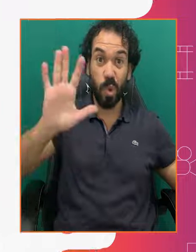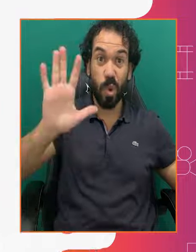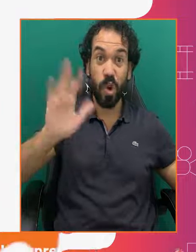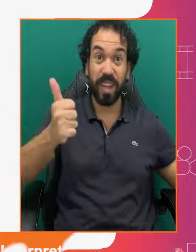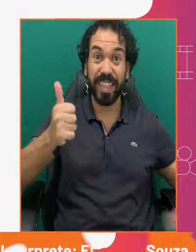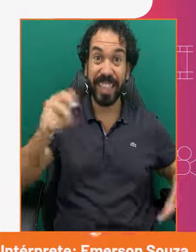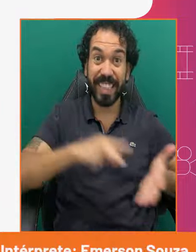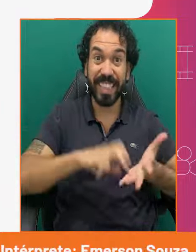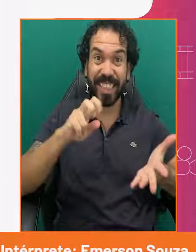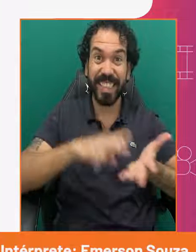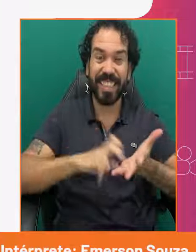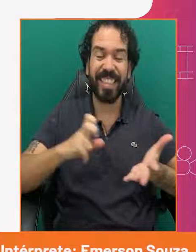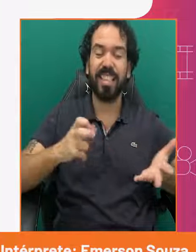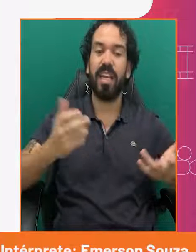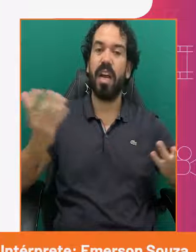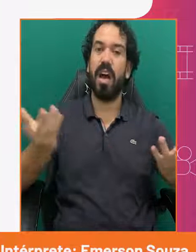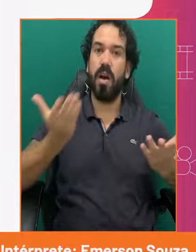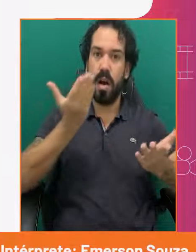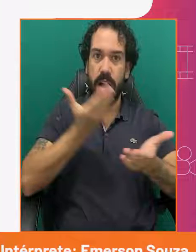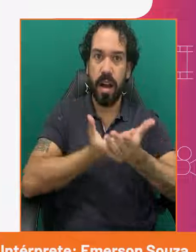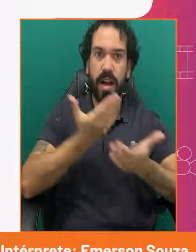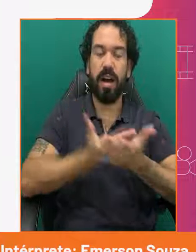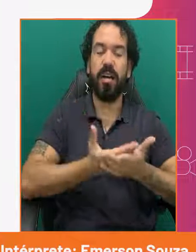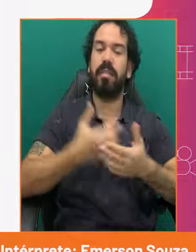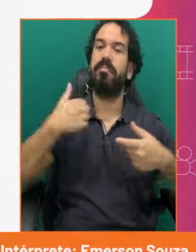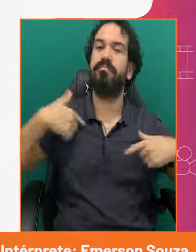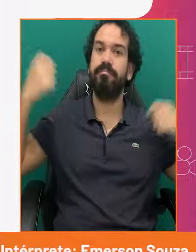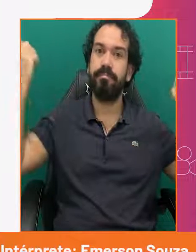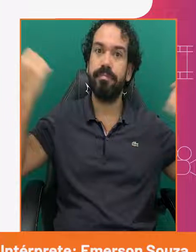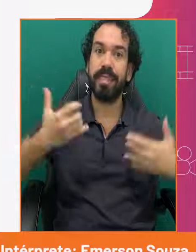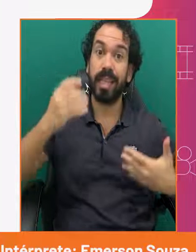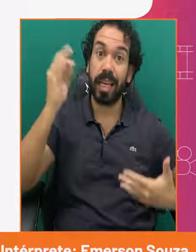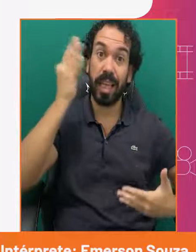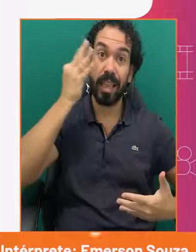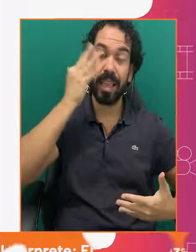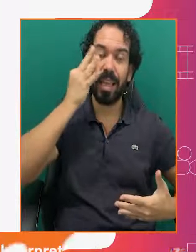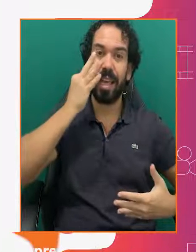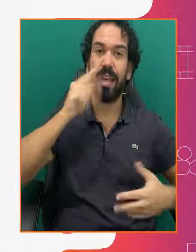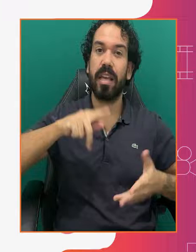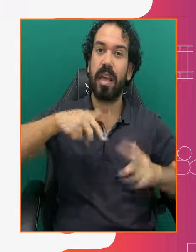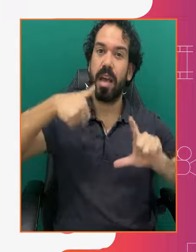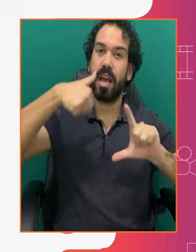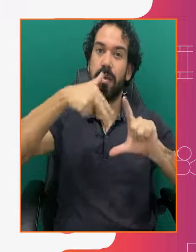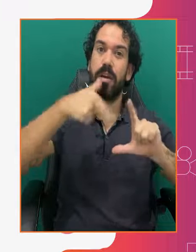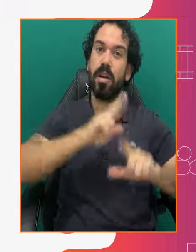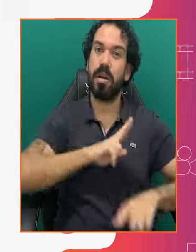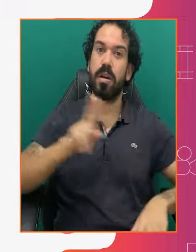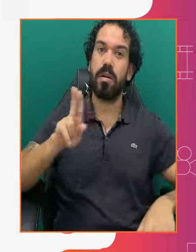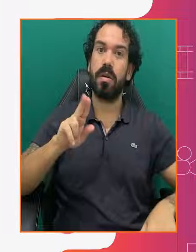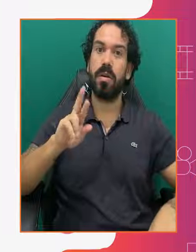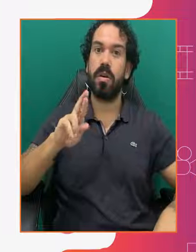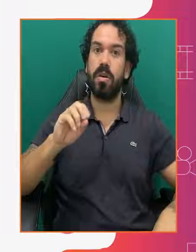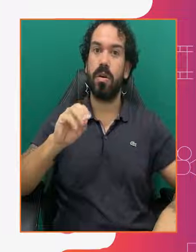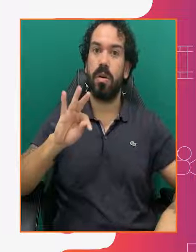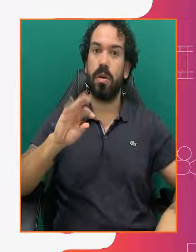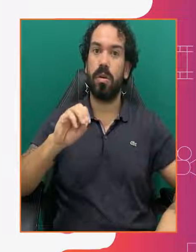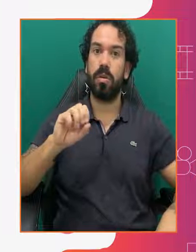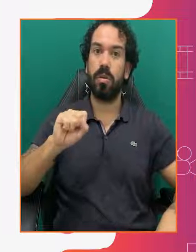E aí, pessoal, animados? Nessa unidade, eu vou falar sobre a técnica de animação conhecida